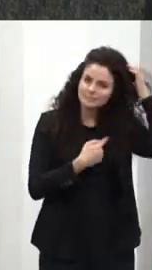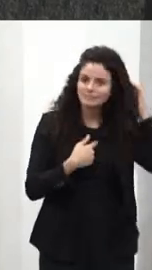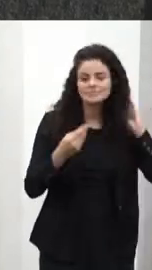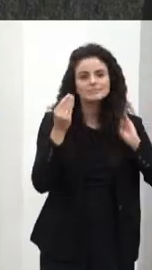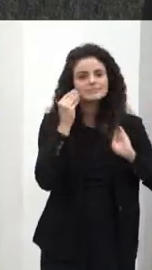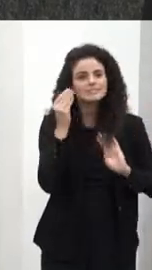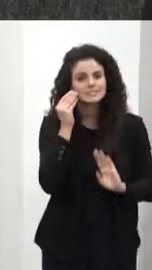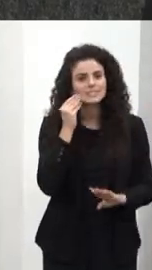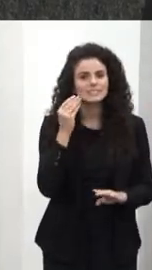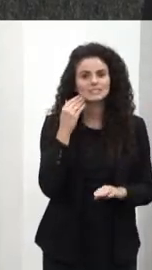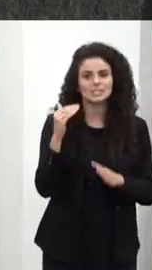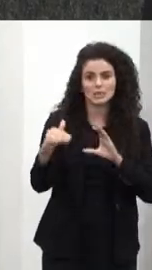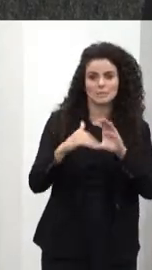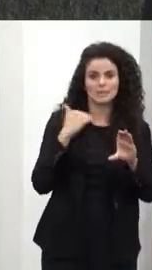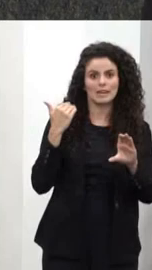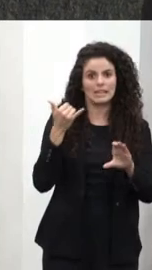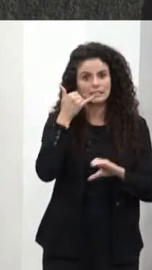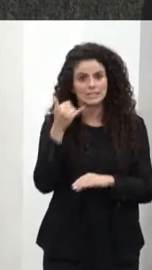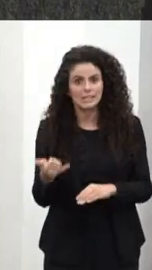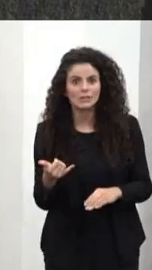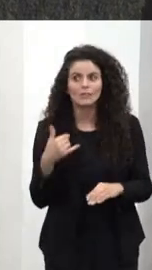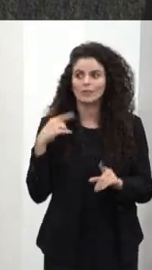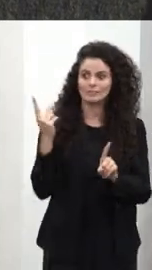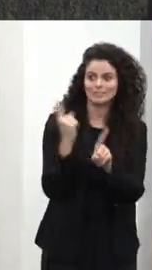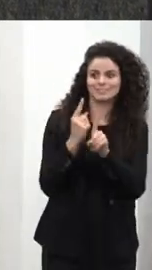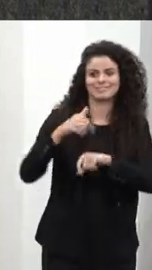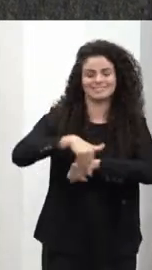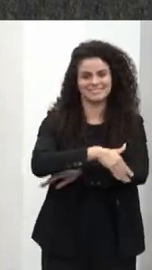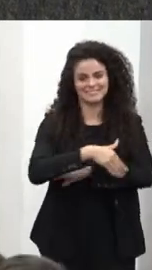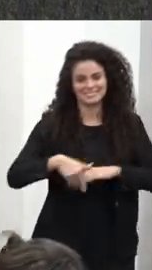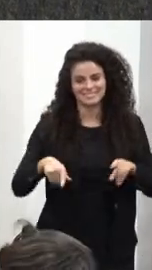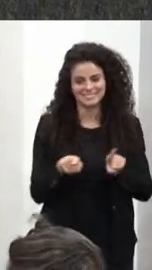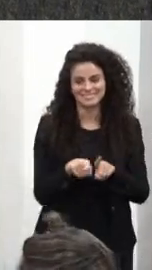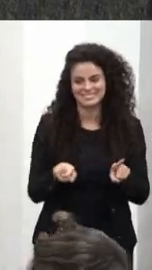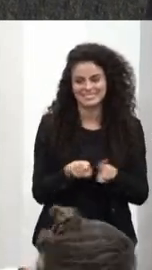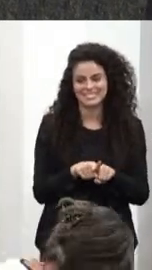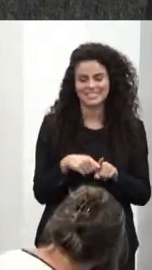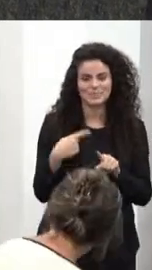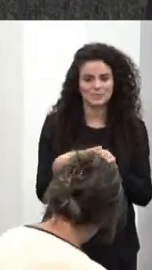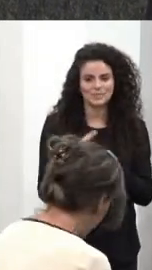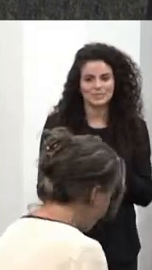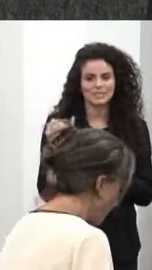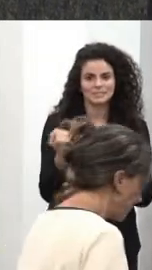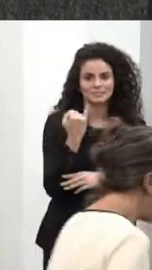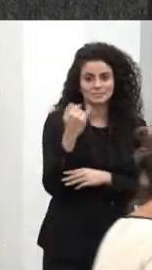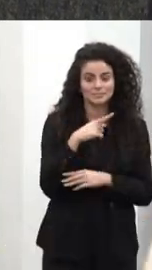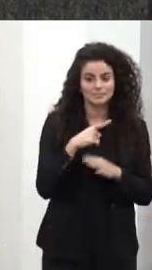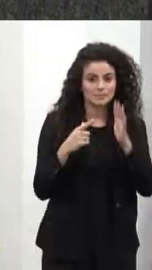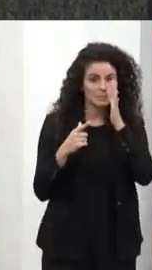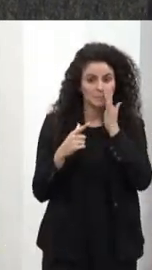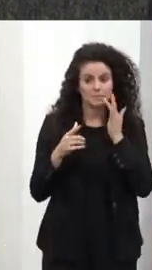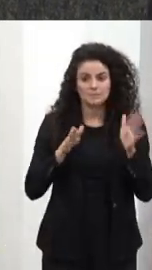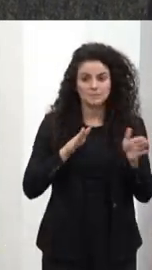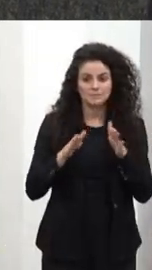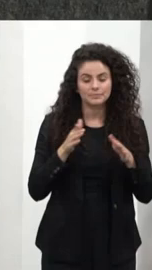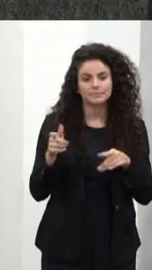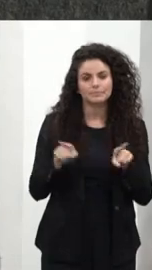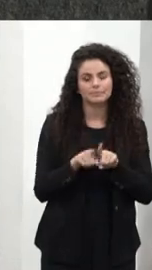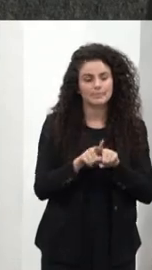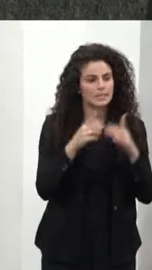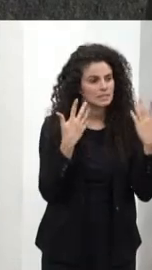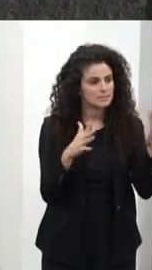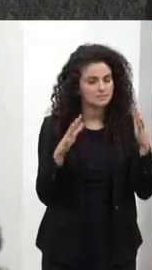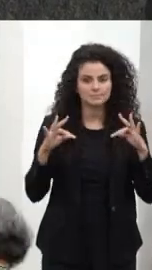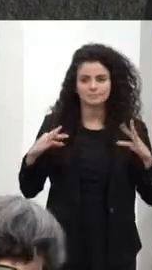telefonema e-mail quando me vê na rua então assim é muito bom ter esse esse acesso Obrigado Parabéns Obrigado a todos que estiveram aqui